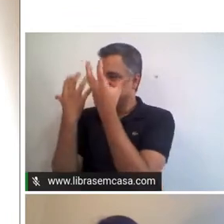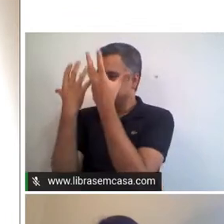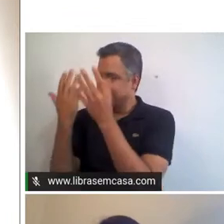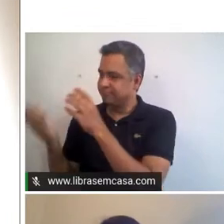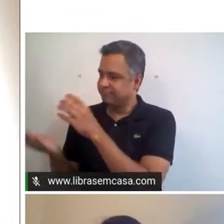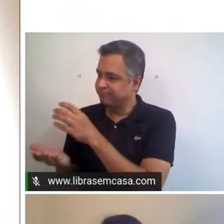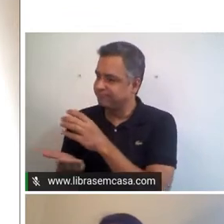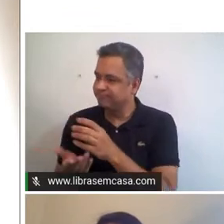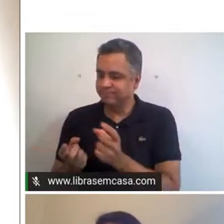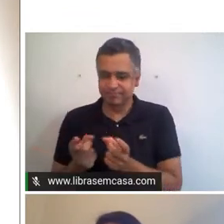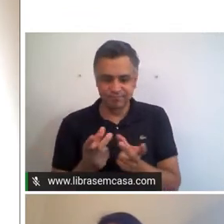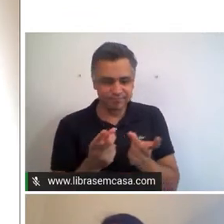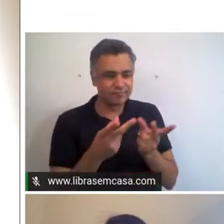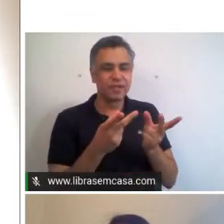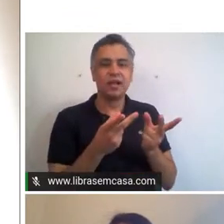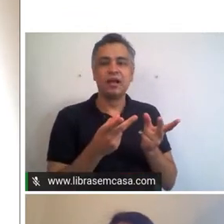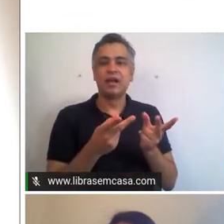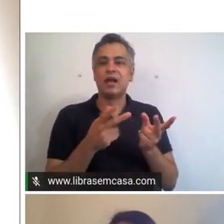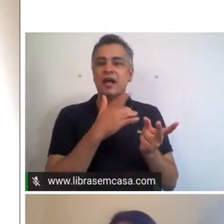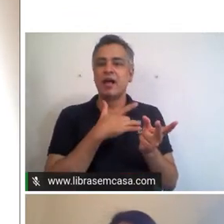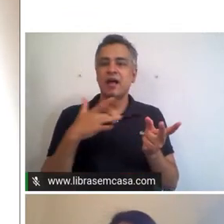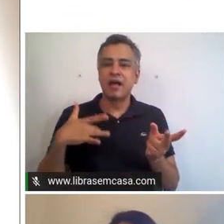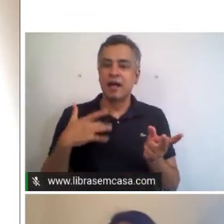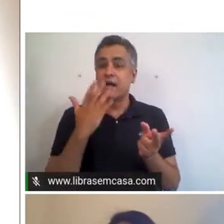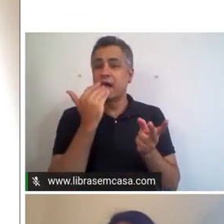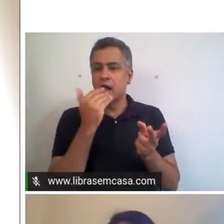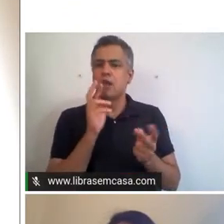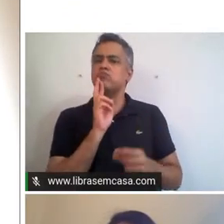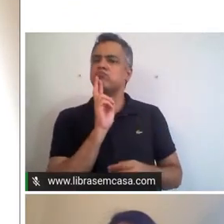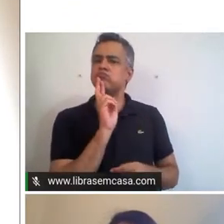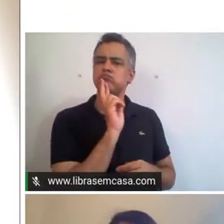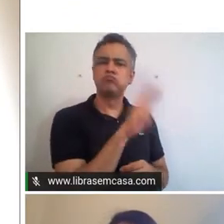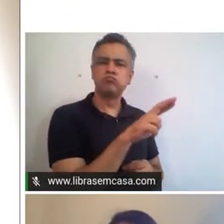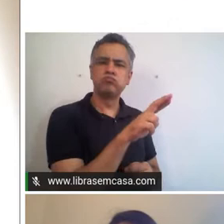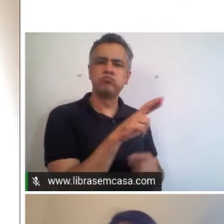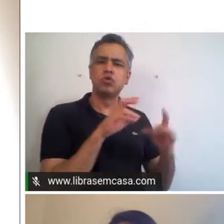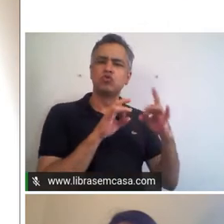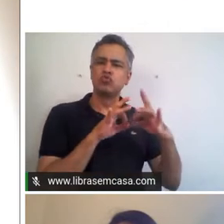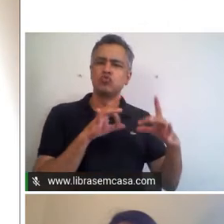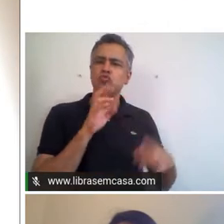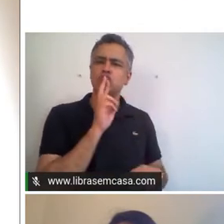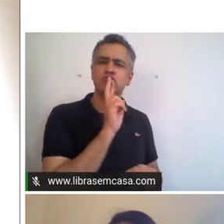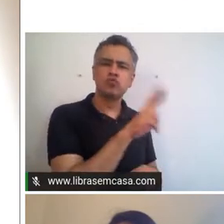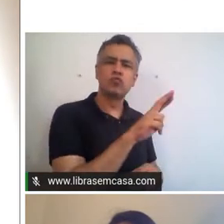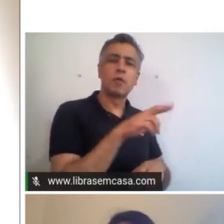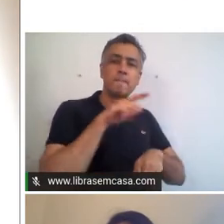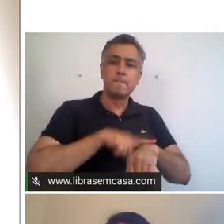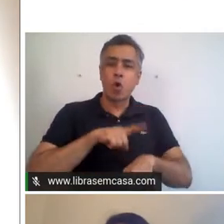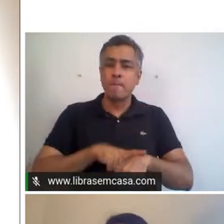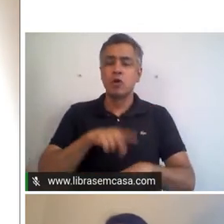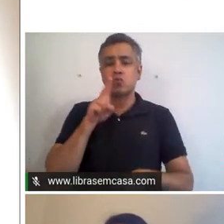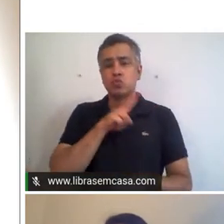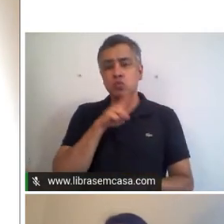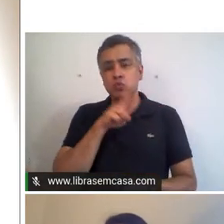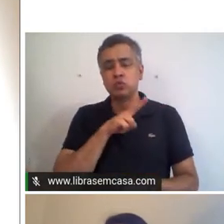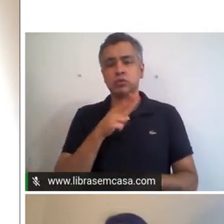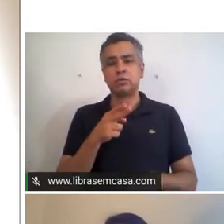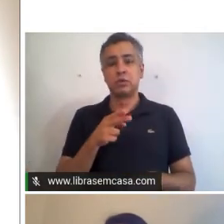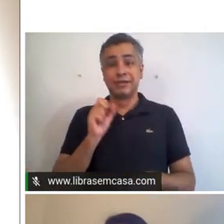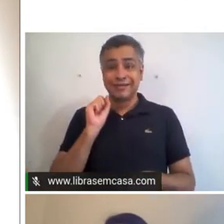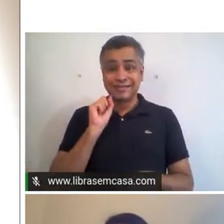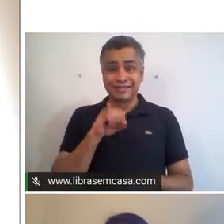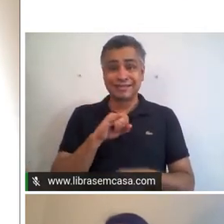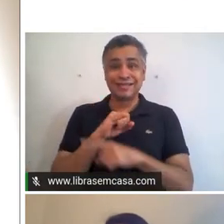dos alimentos saudáveis, responder a esse momento de urgência. E se ela tivesse